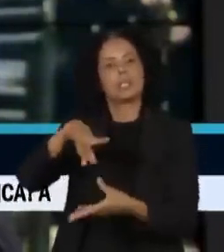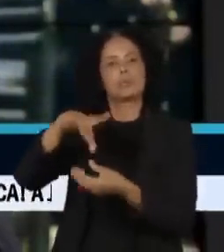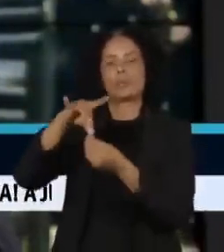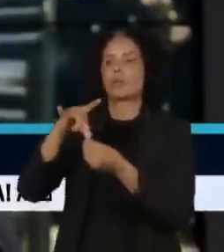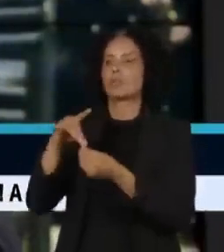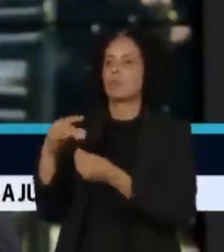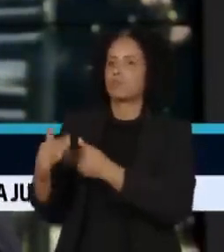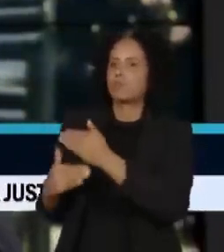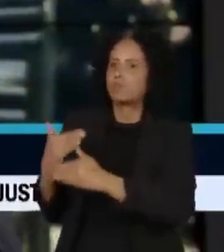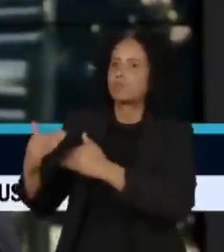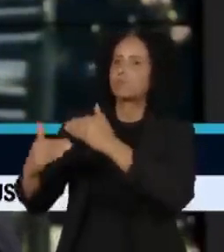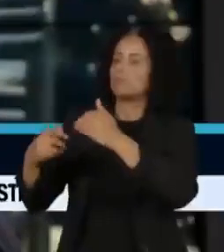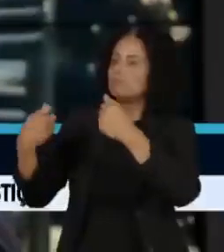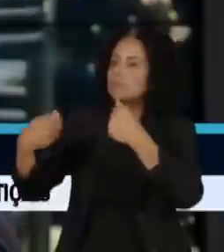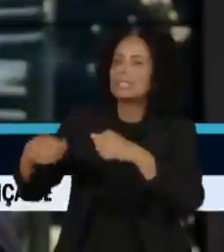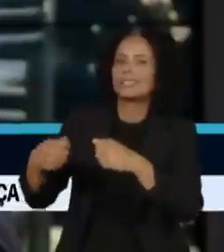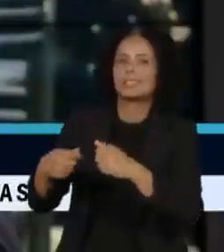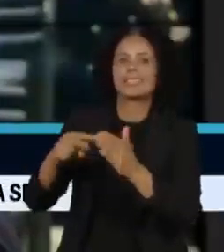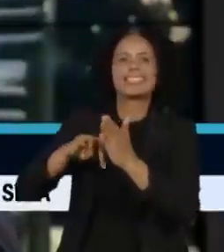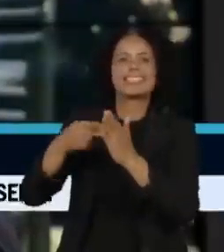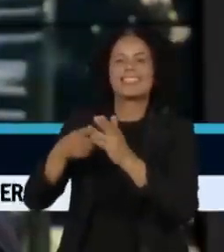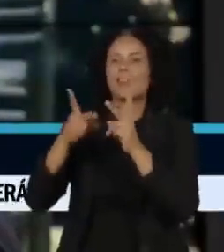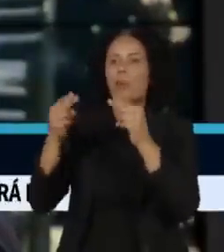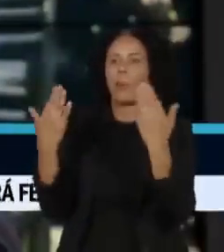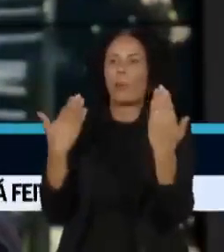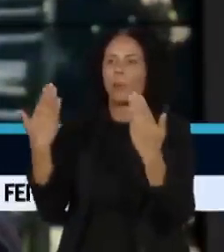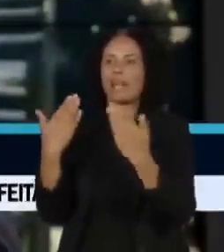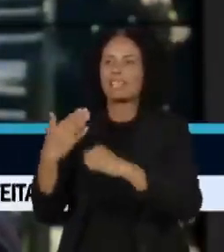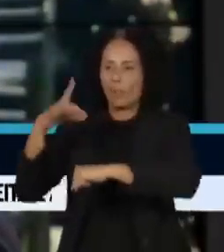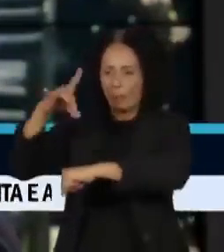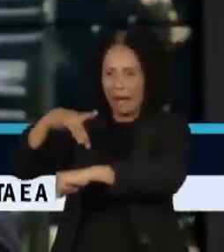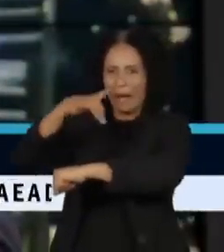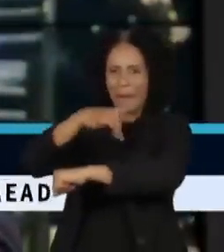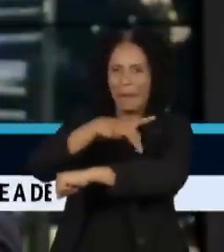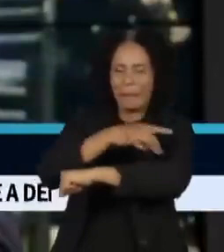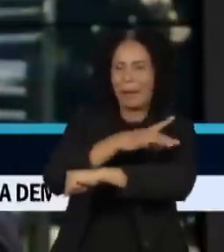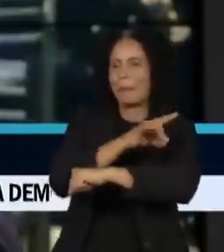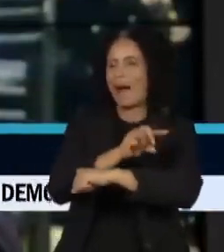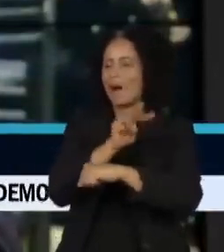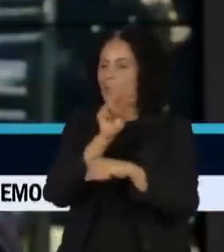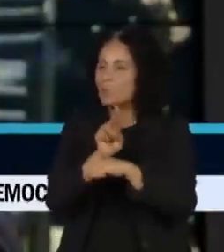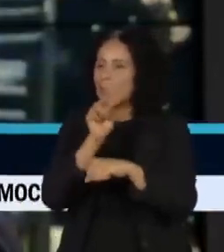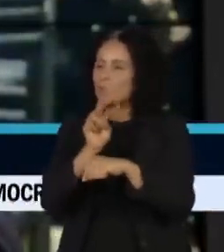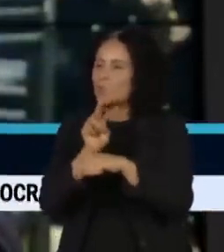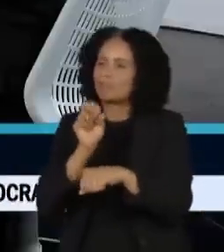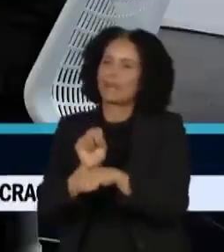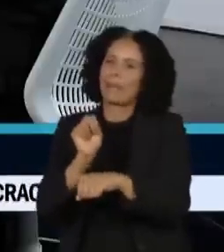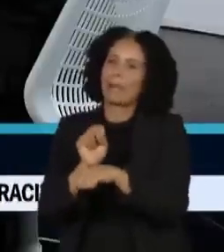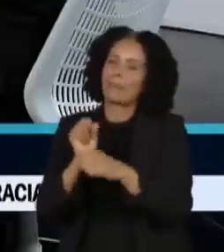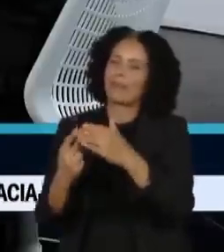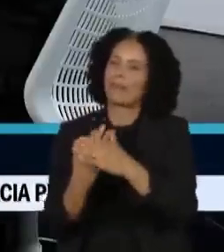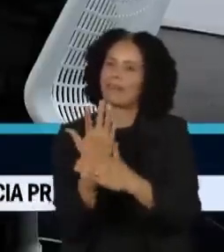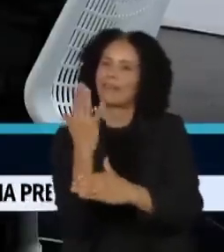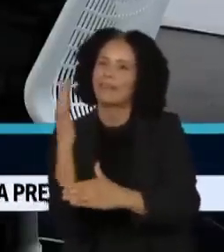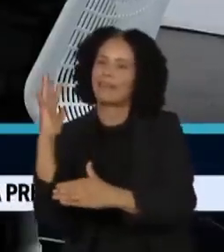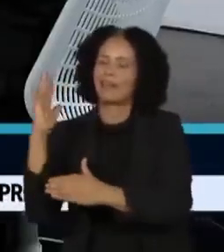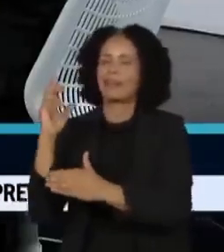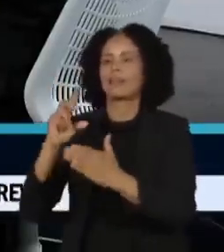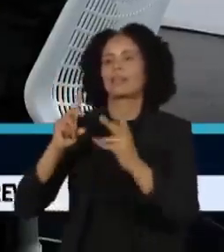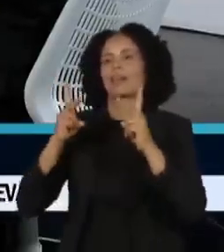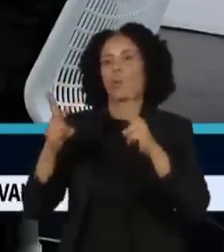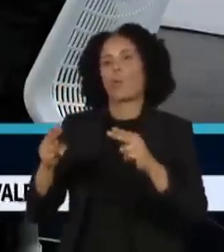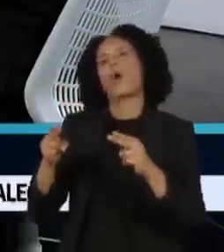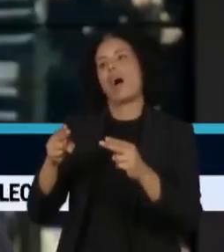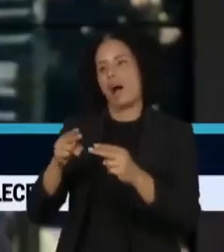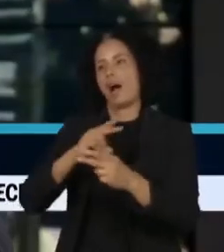é uma planta que você tem que regar cuidar semear e deixar ela crescer Florescer com a força